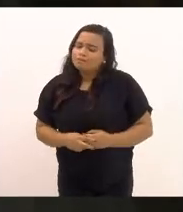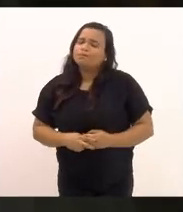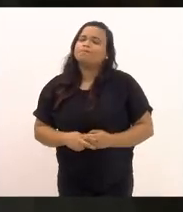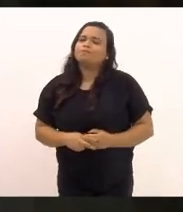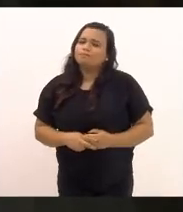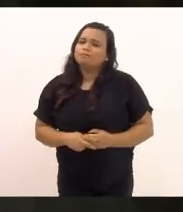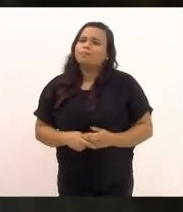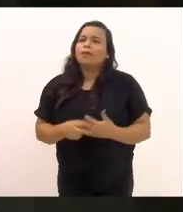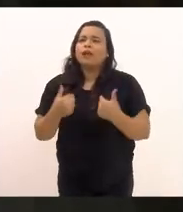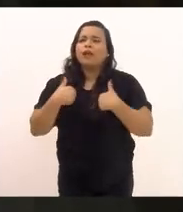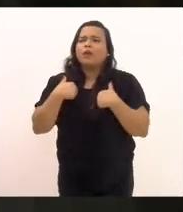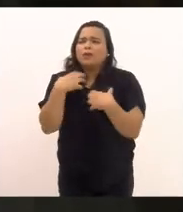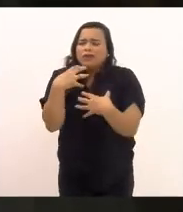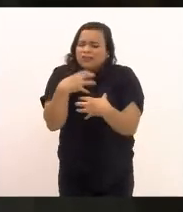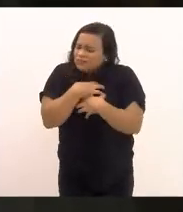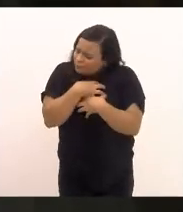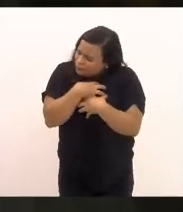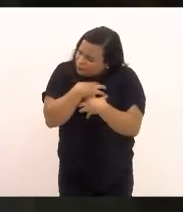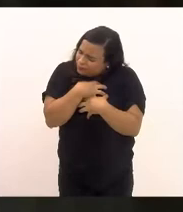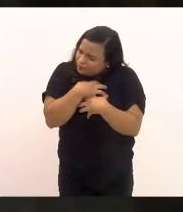E eu fiquei perplexo.